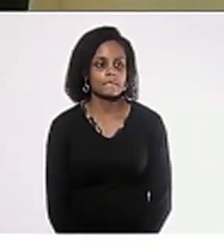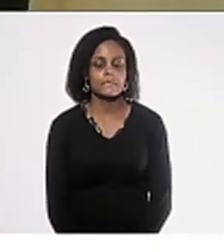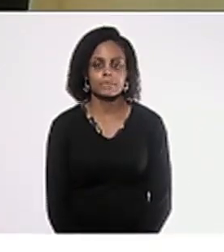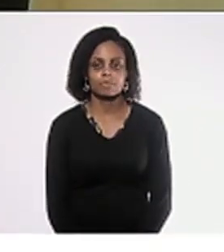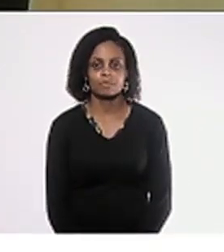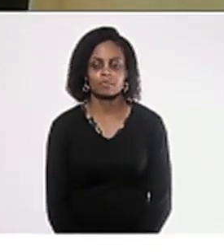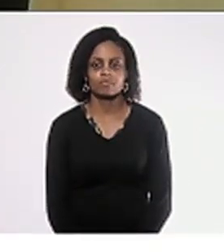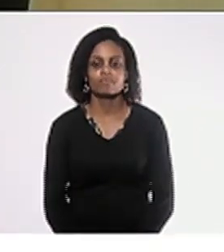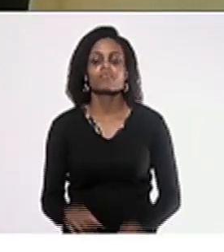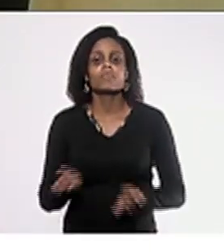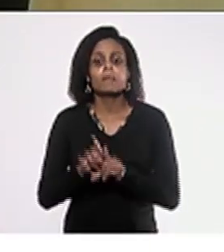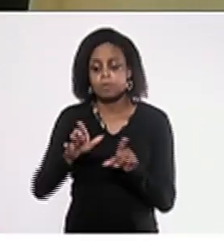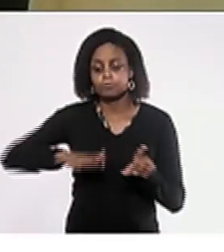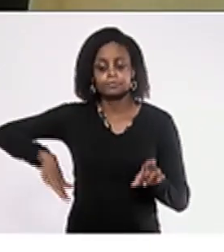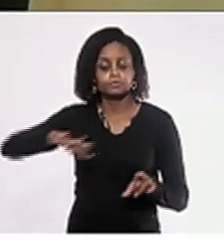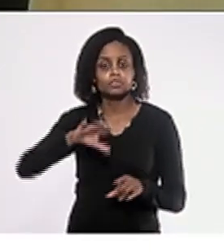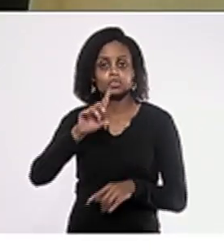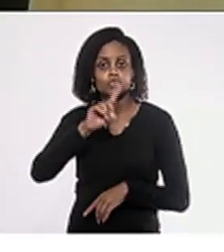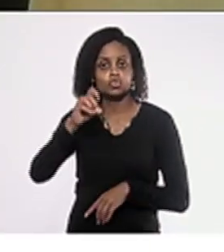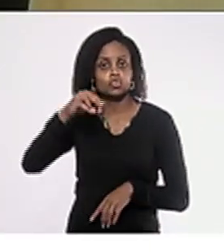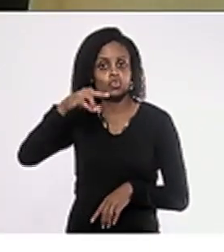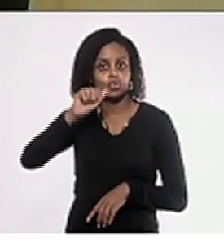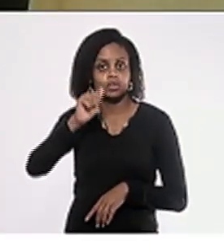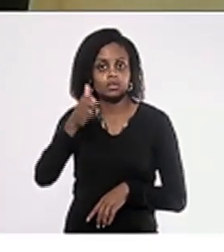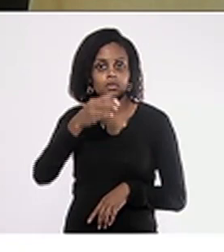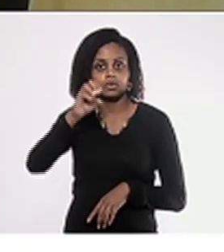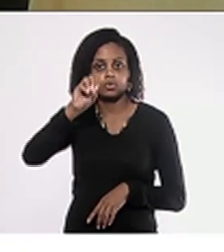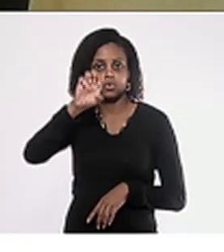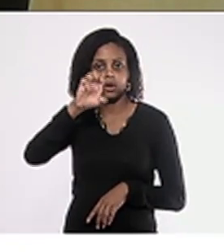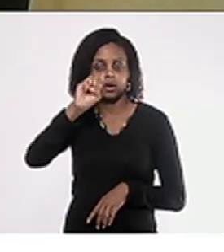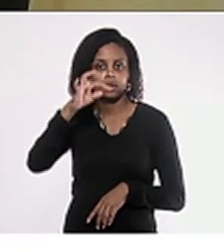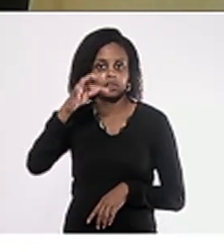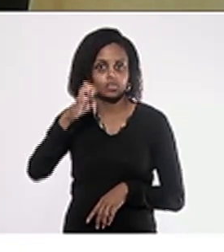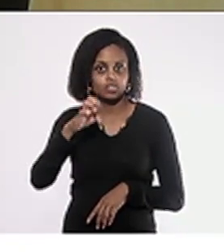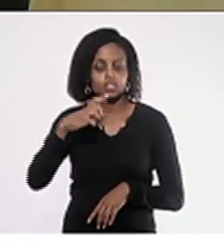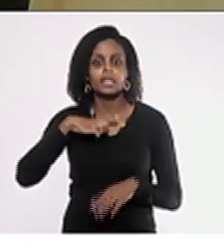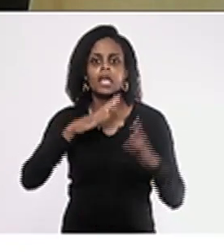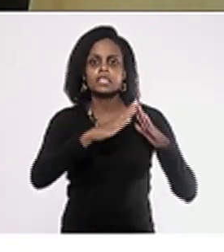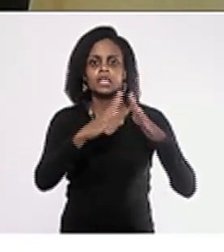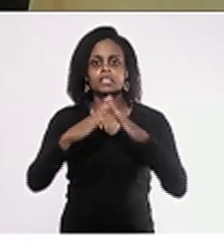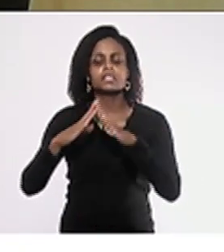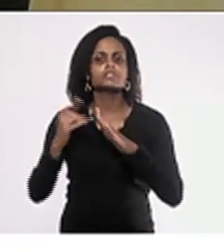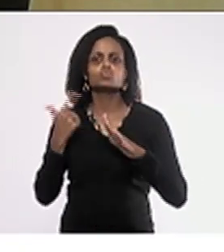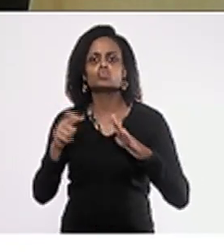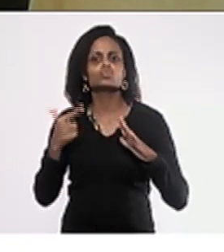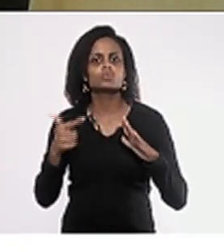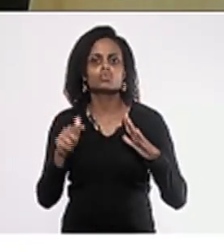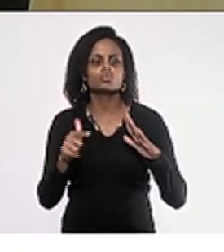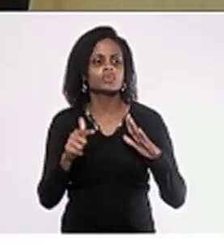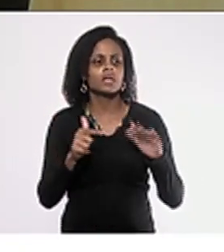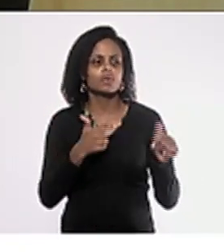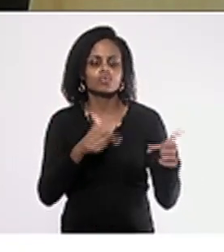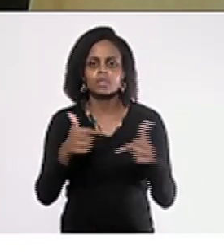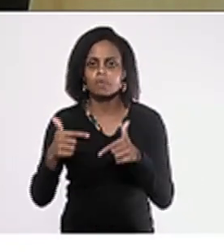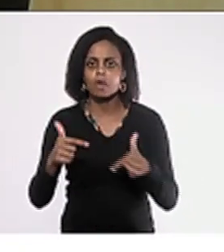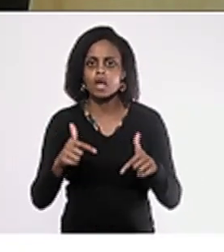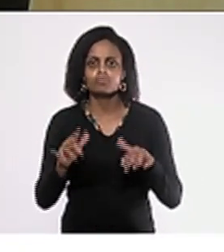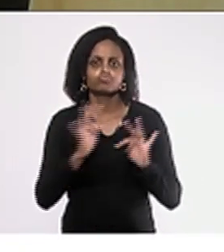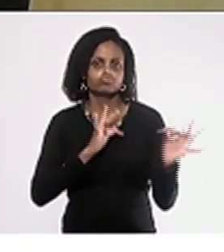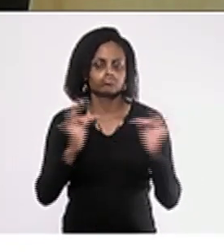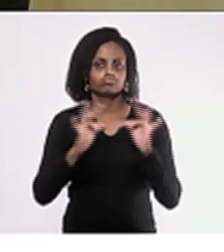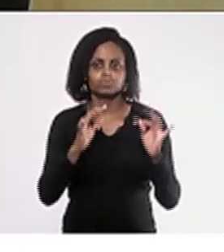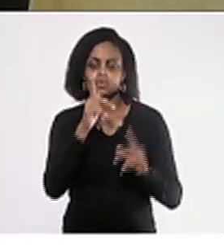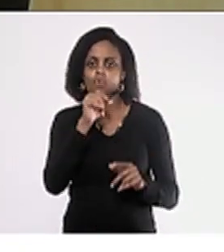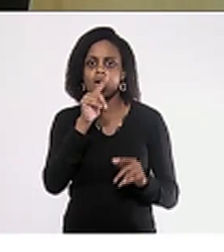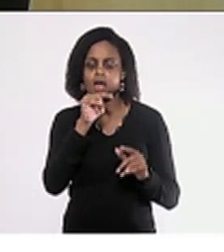Quanto à zona oeste aqui do município, existem residências que não possuem o serviço completo de tratamento de água e